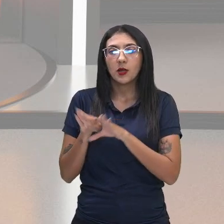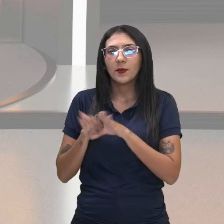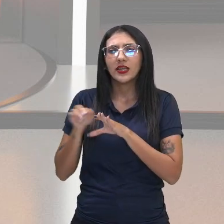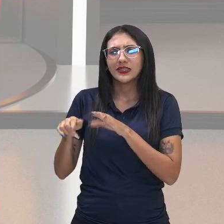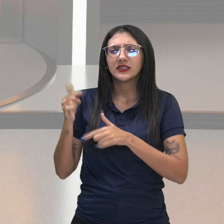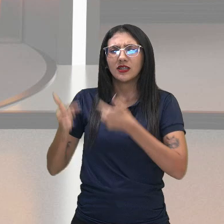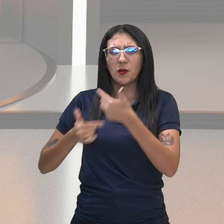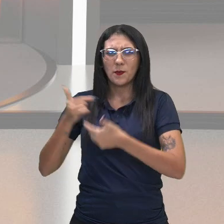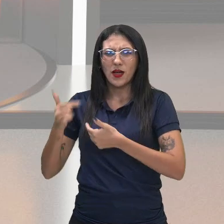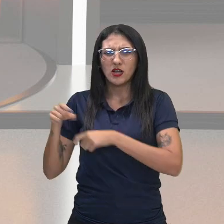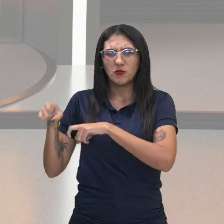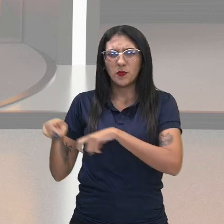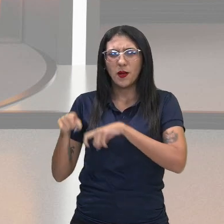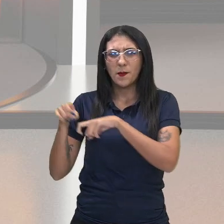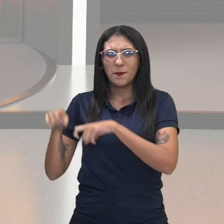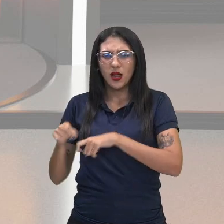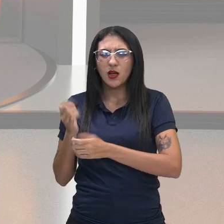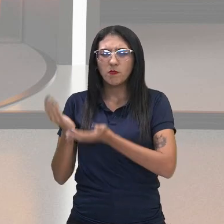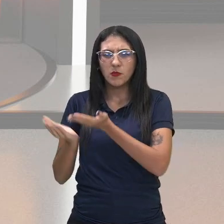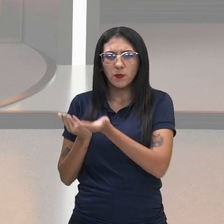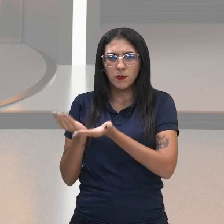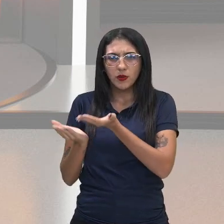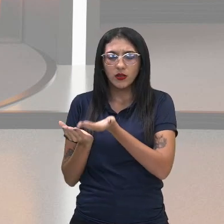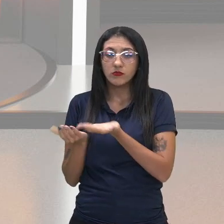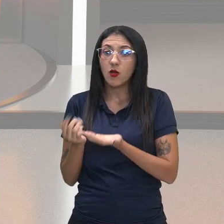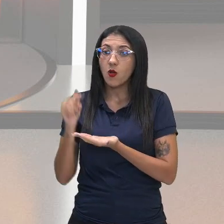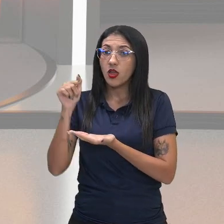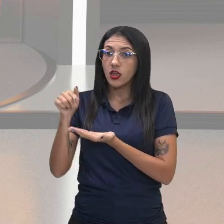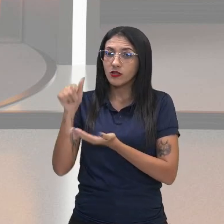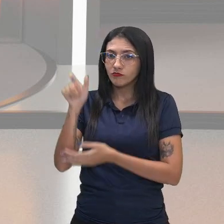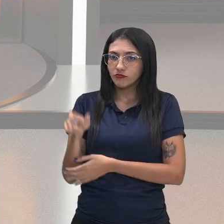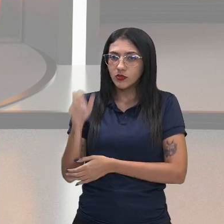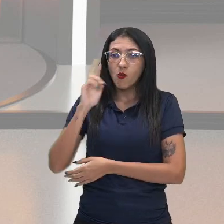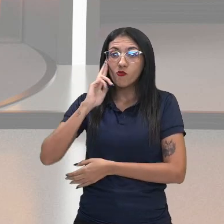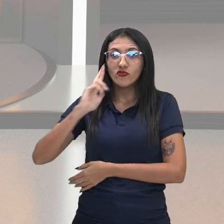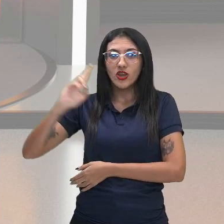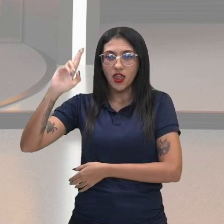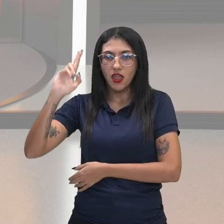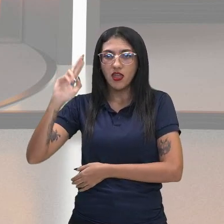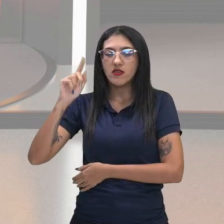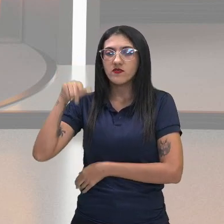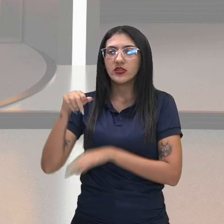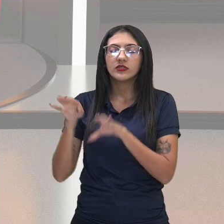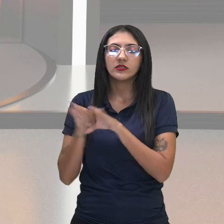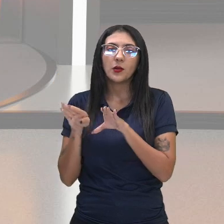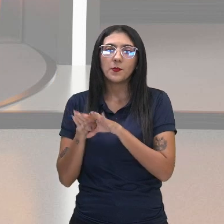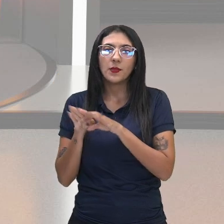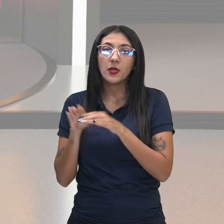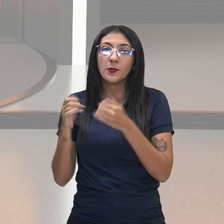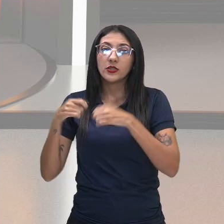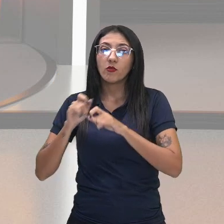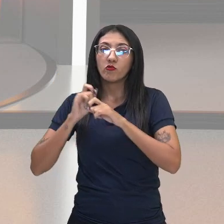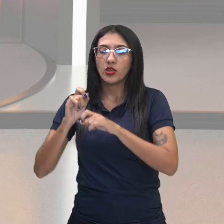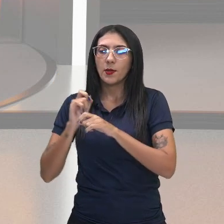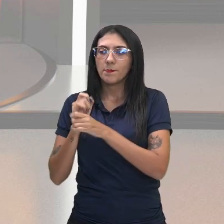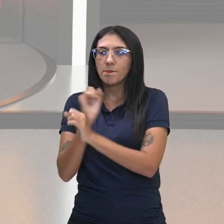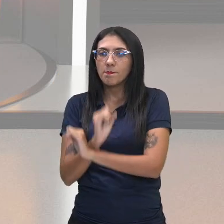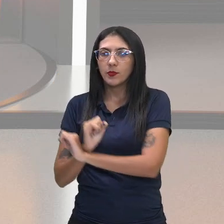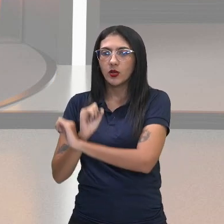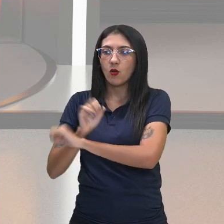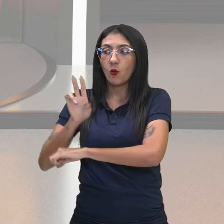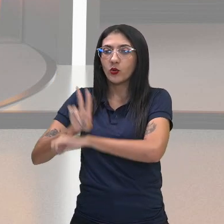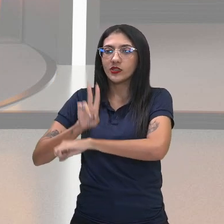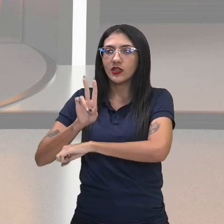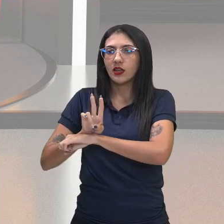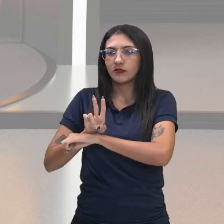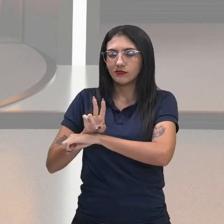que as pessoas tinham que prestar, o senhor também tinha obrigações como a proteção dessas